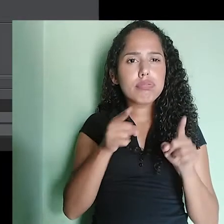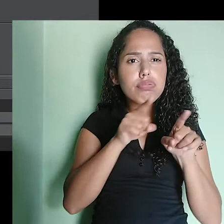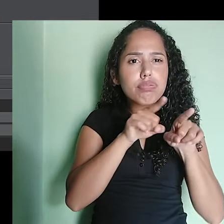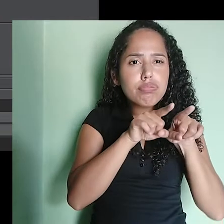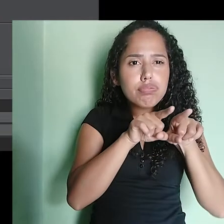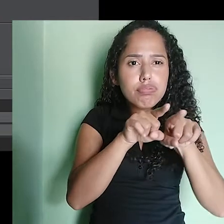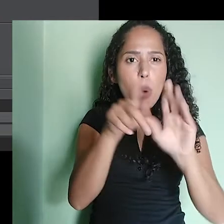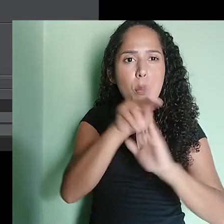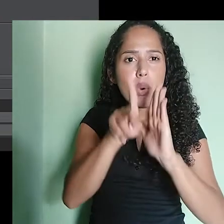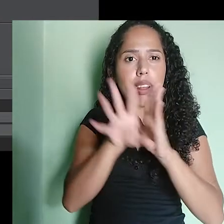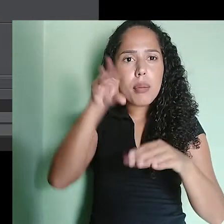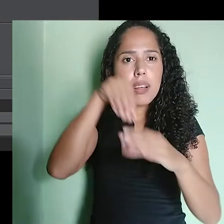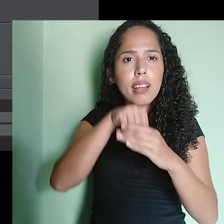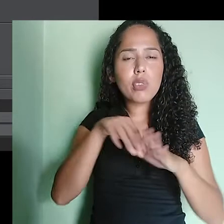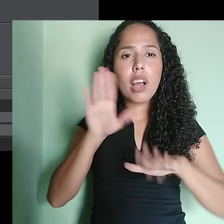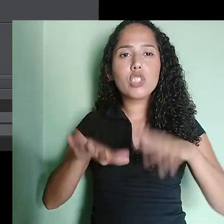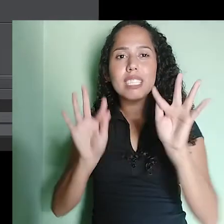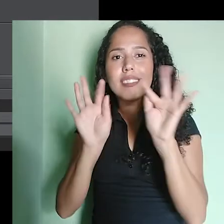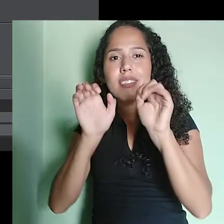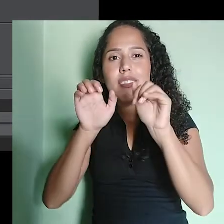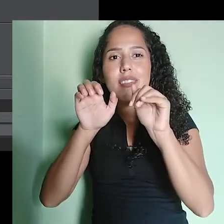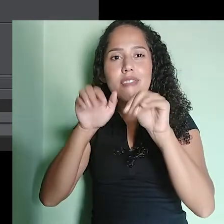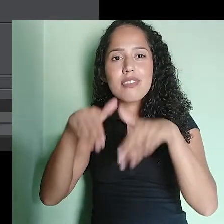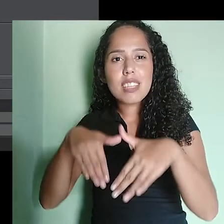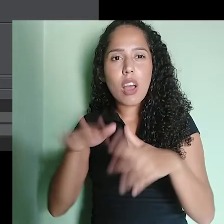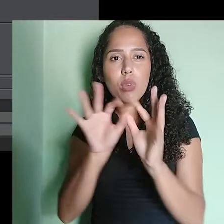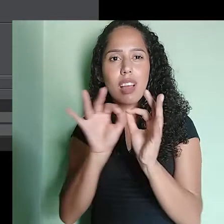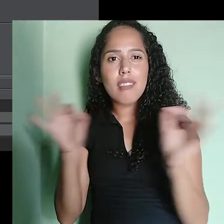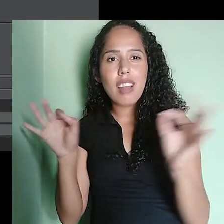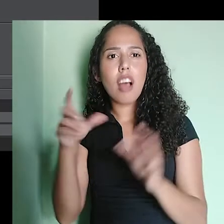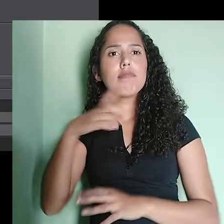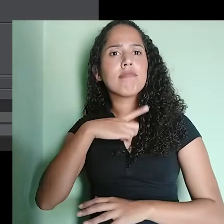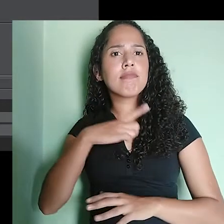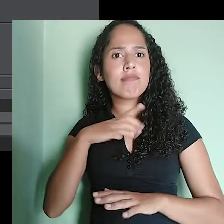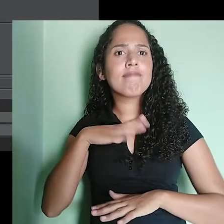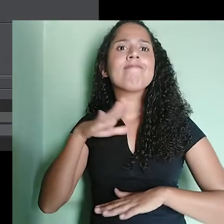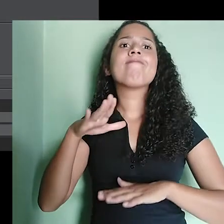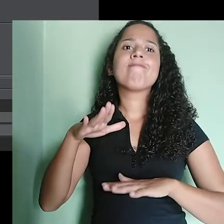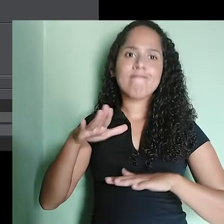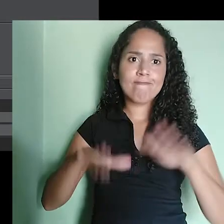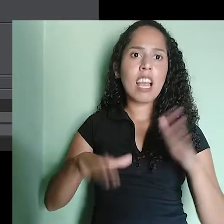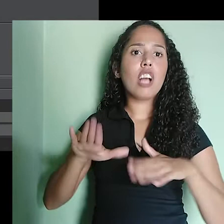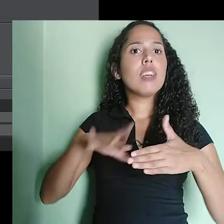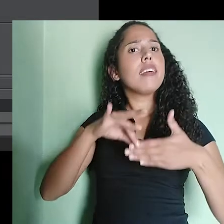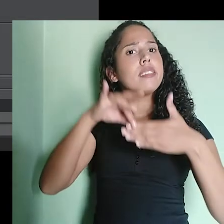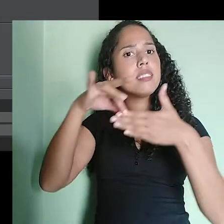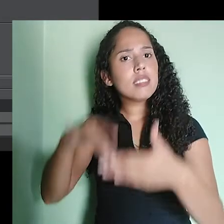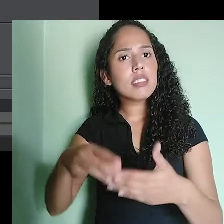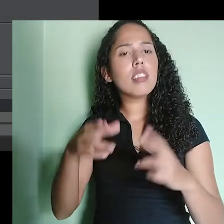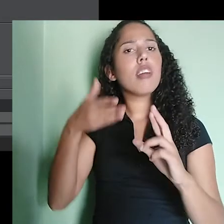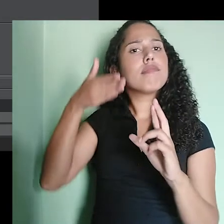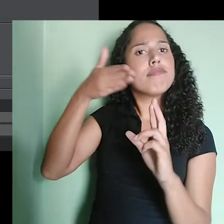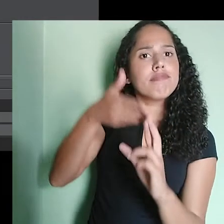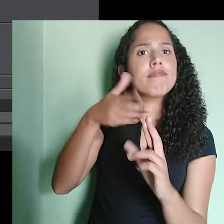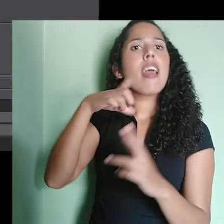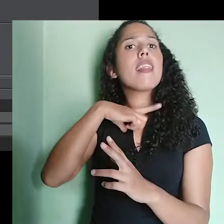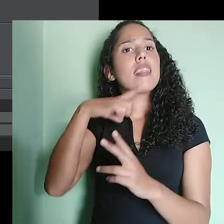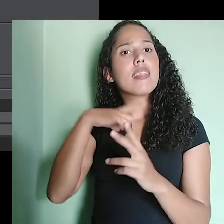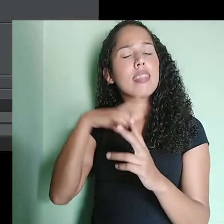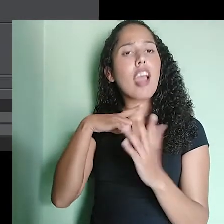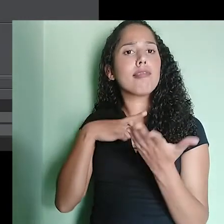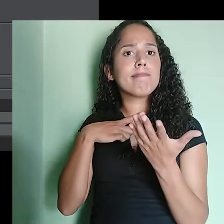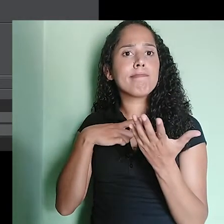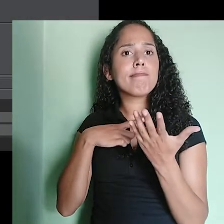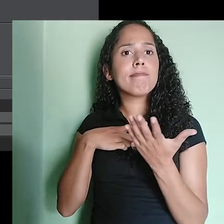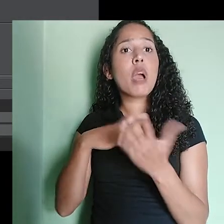de frases. Mesmo você enviando um kit de voz ou uma gravação de referência, alguns dos seus cantores vão terminar uma frase